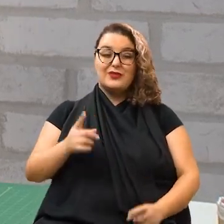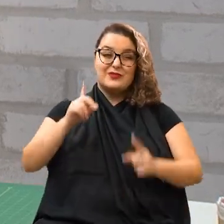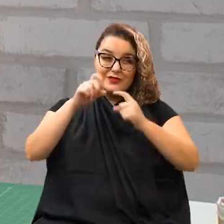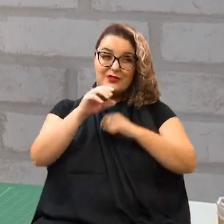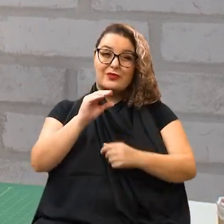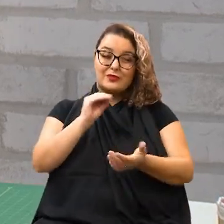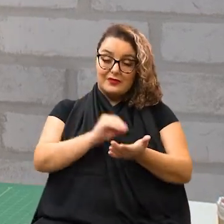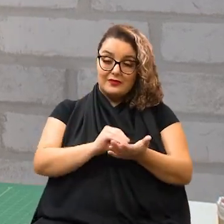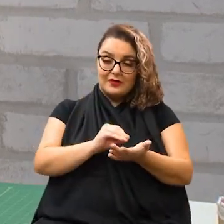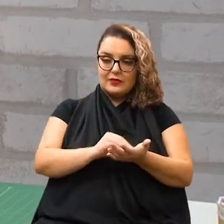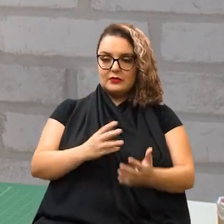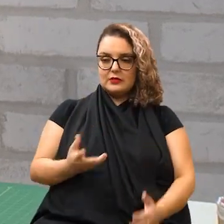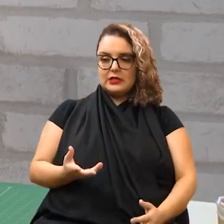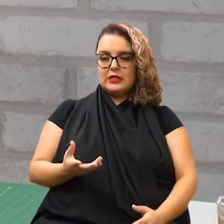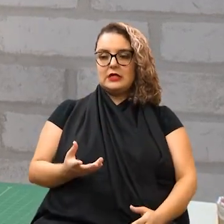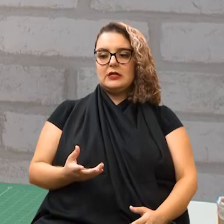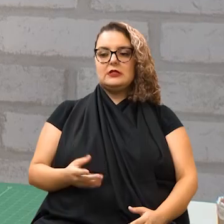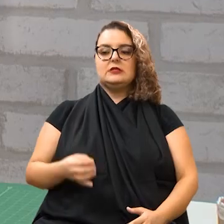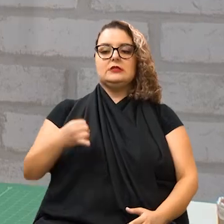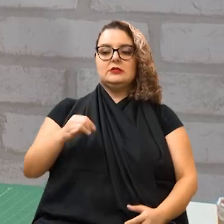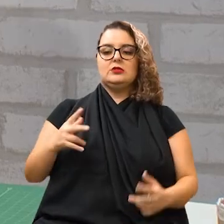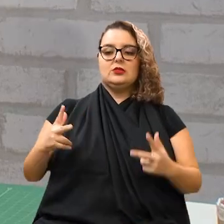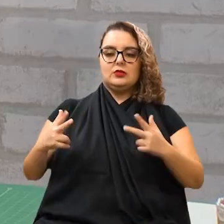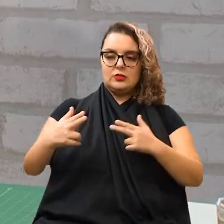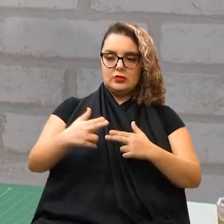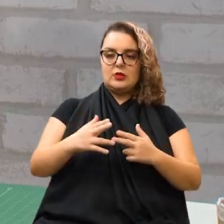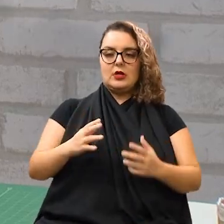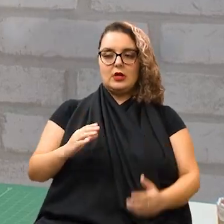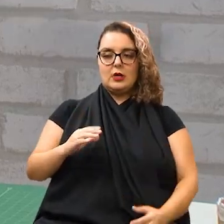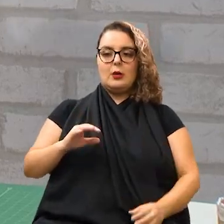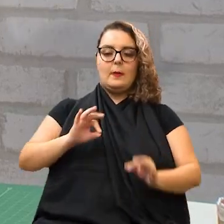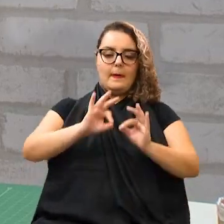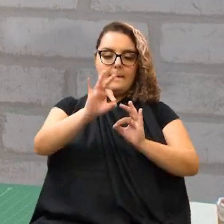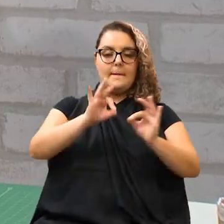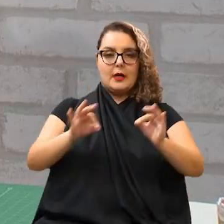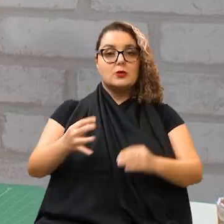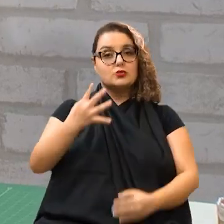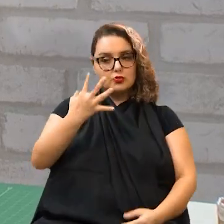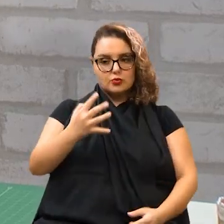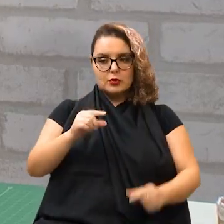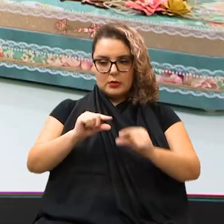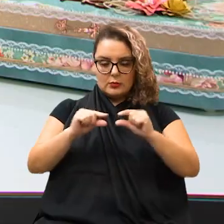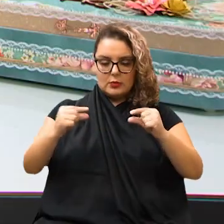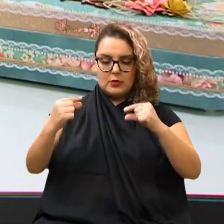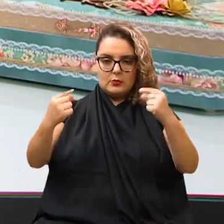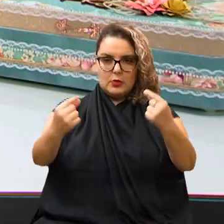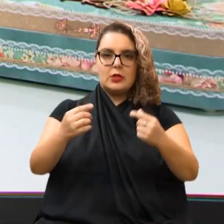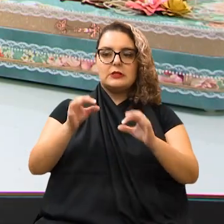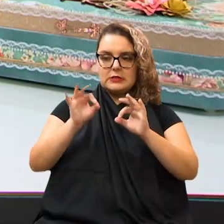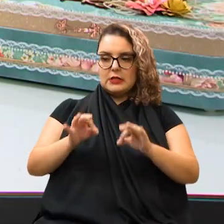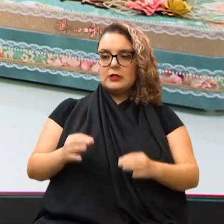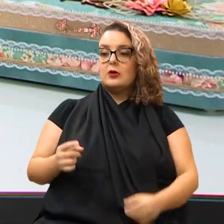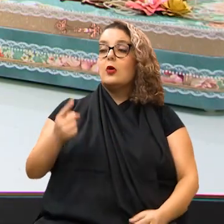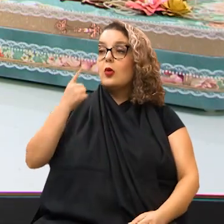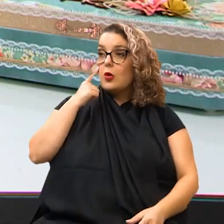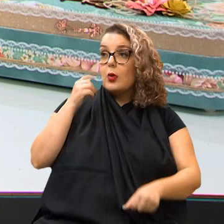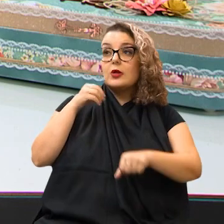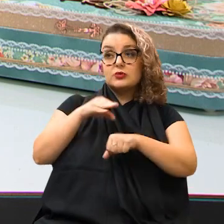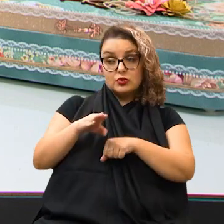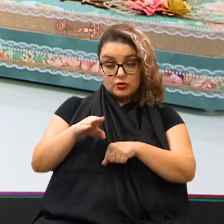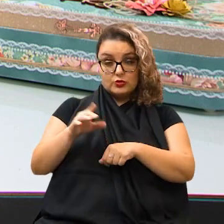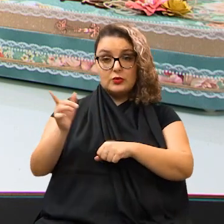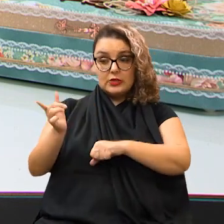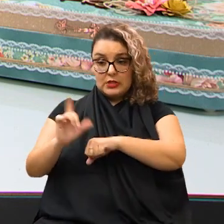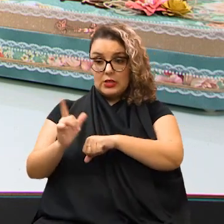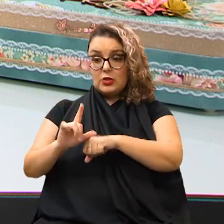quando falta um pedacinho. Então eu aconselho, se você for cortar a caixa, meça uns 4 lados para cortar 4 lados. Olha a dica